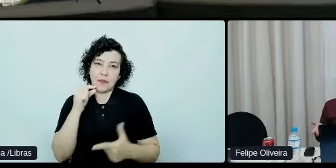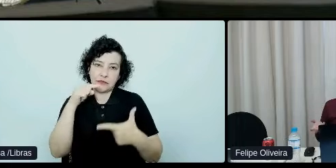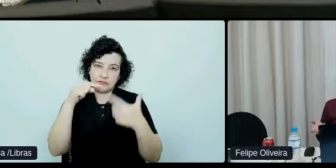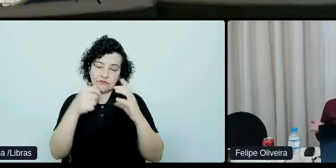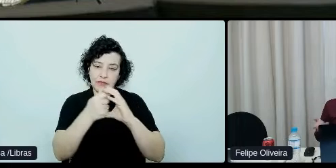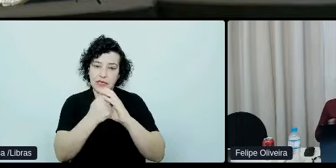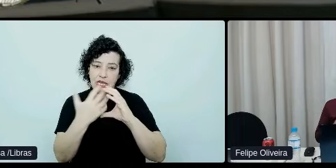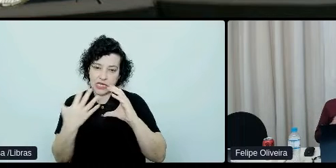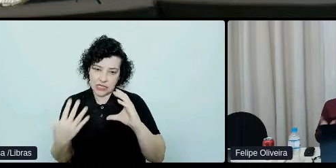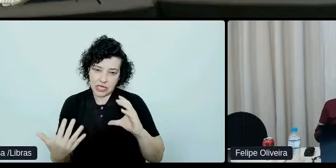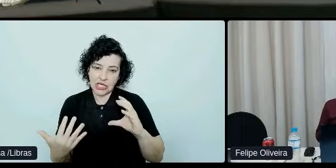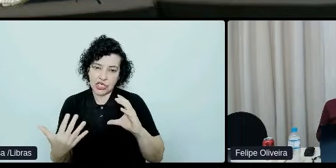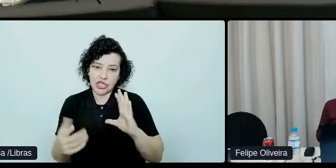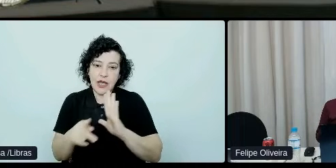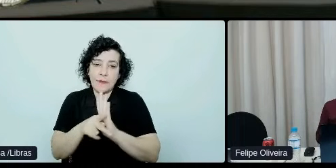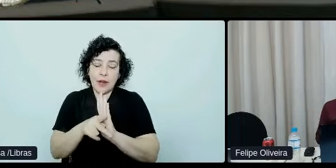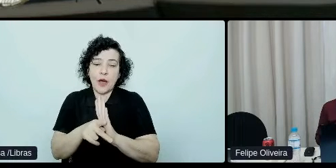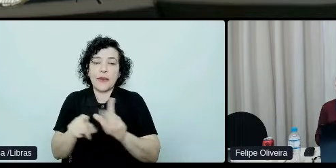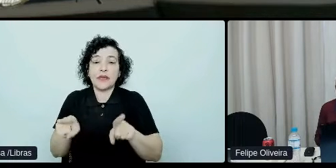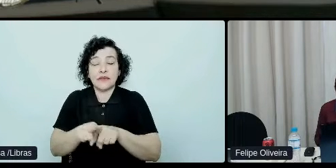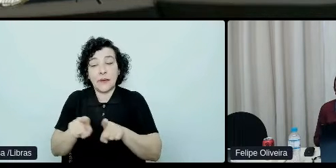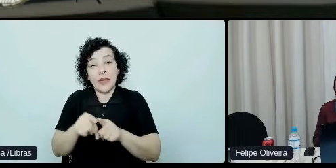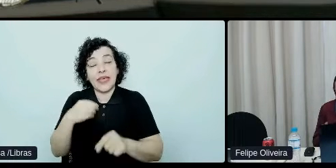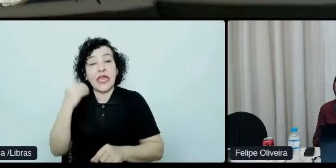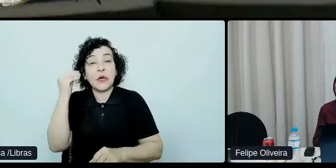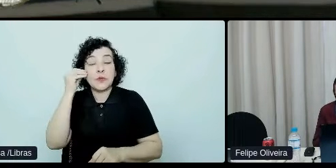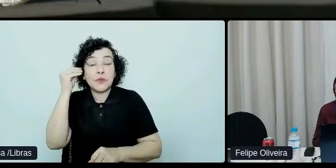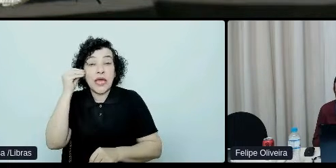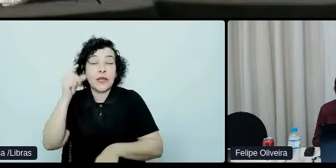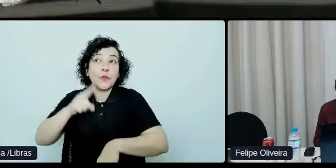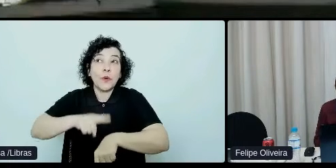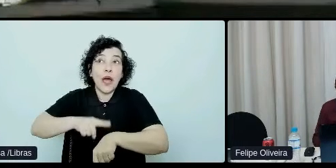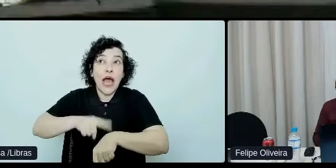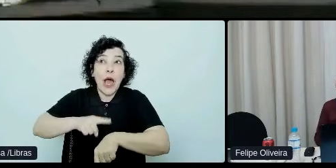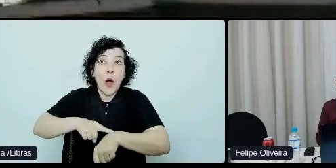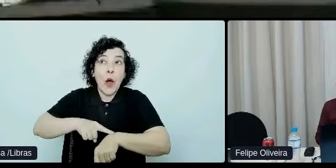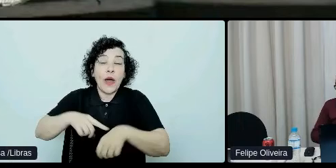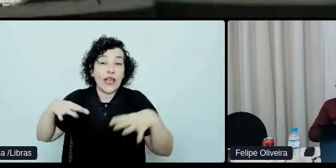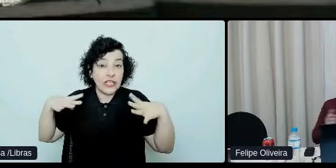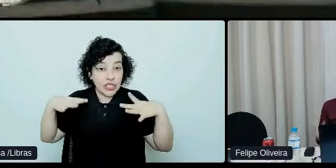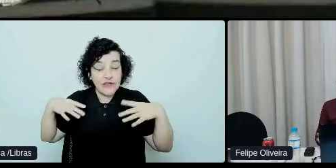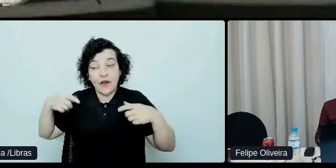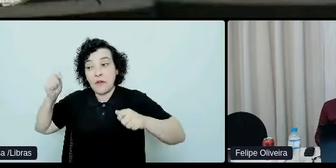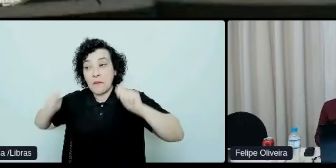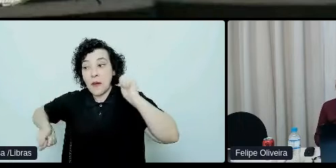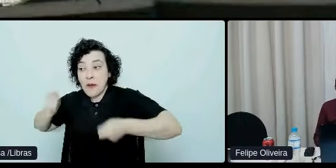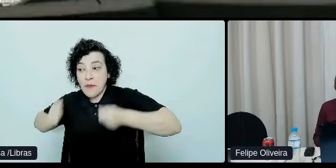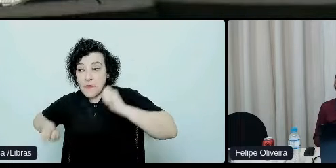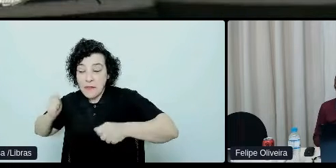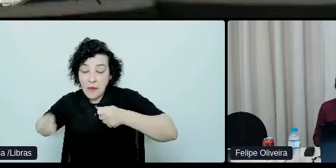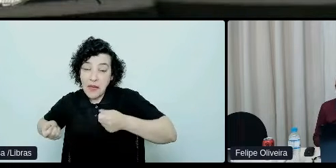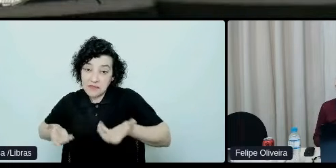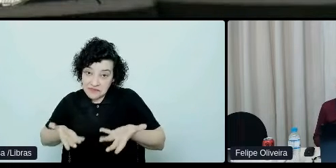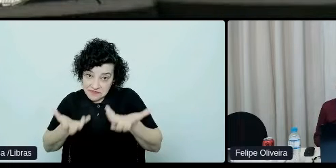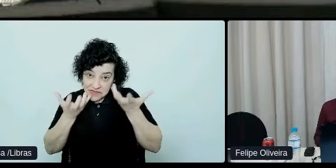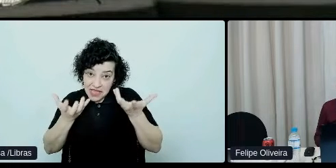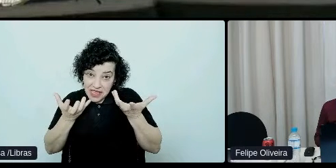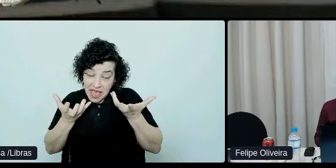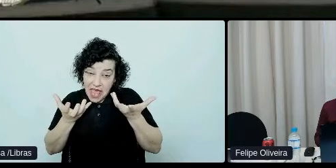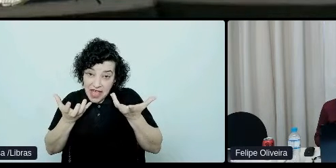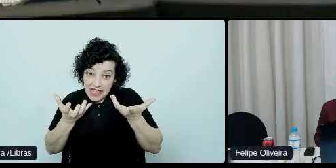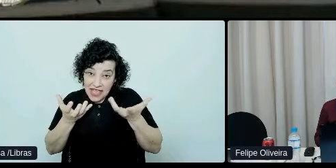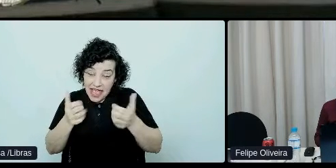nas horas vagas, né? Ou pelo menos tento tocar bateria nas horas vagas. Então, o dia que vocês quiserem ver um show meu, vocês não vão ver. Mas